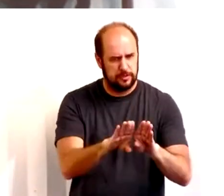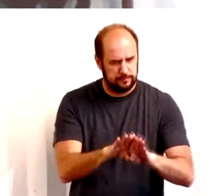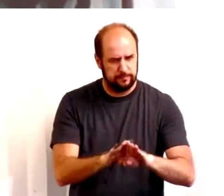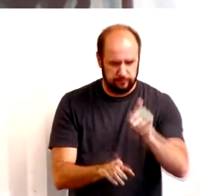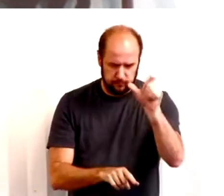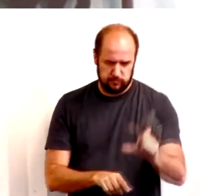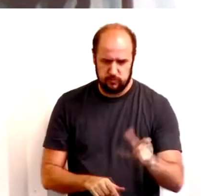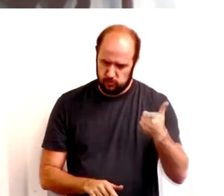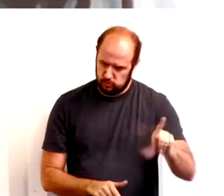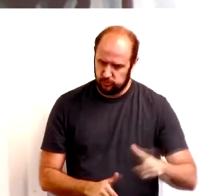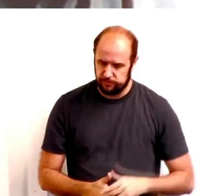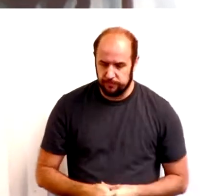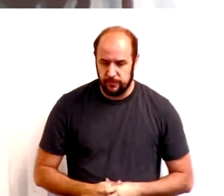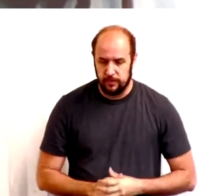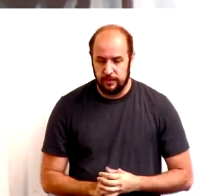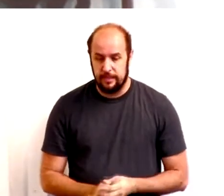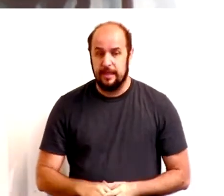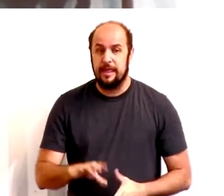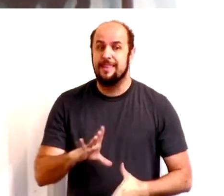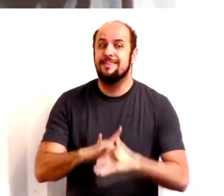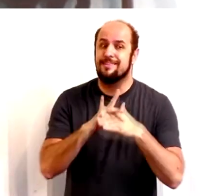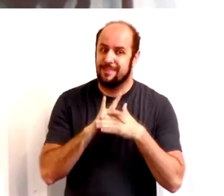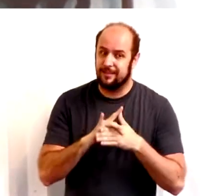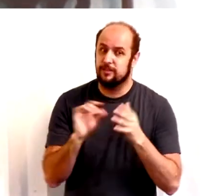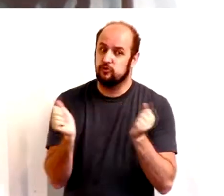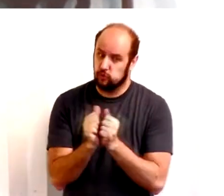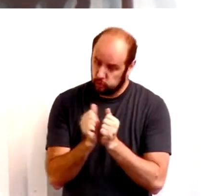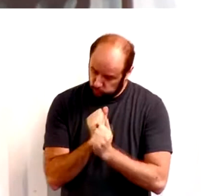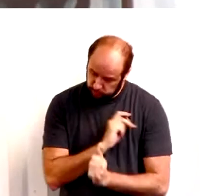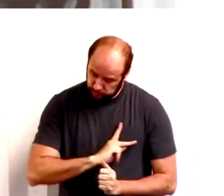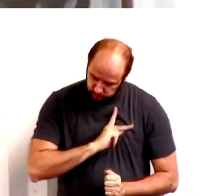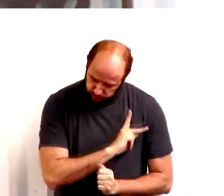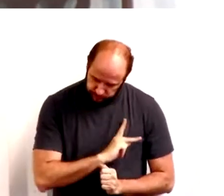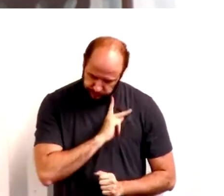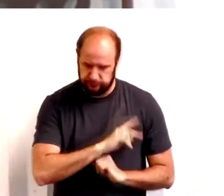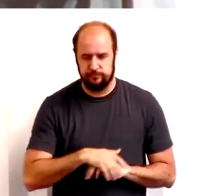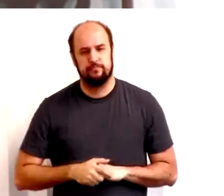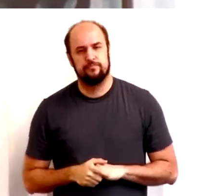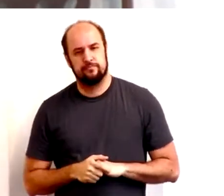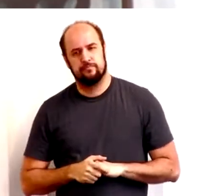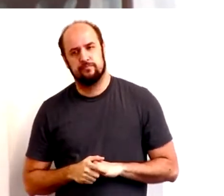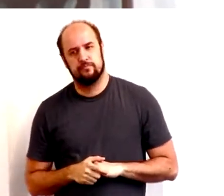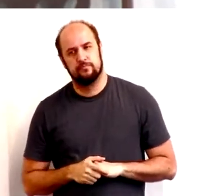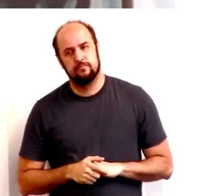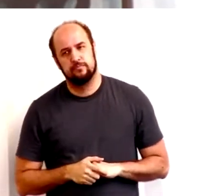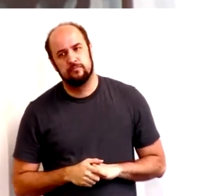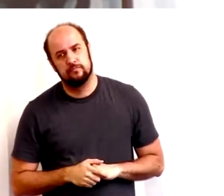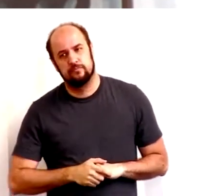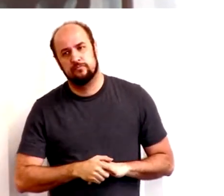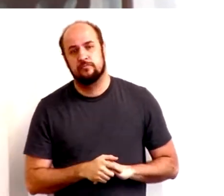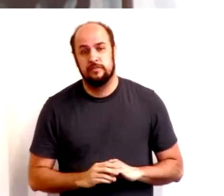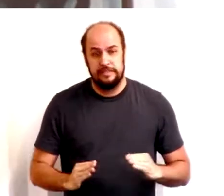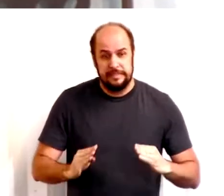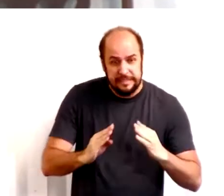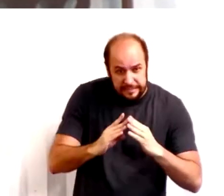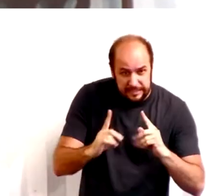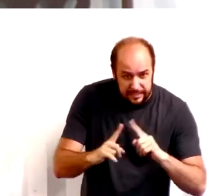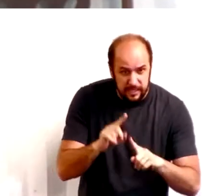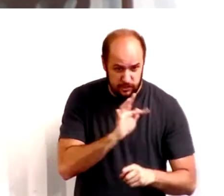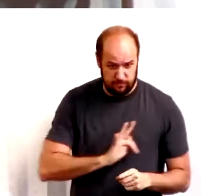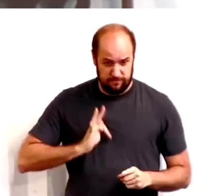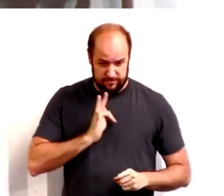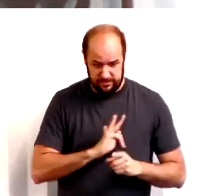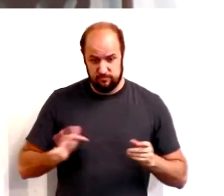veja, era um líder que foi comissionado não por Paulo, é um líder que foi comissionado pela própria igreja de